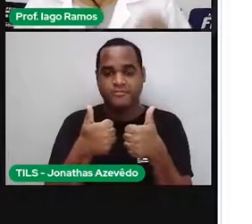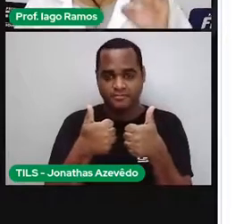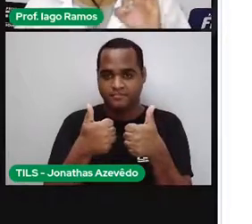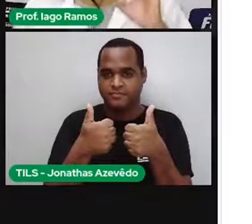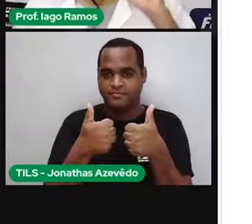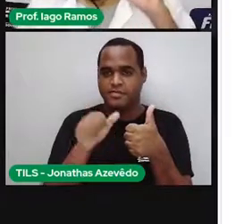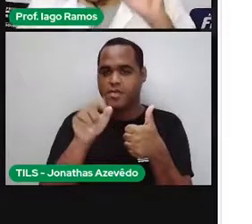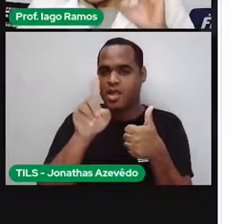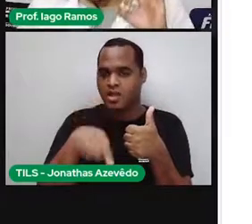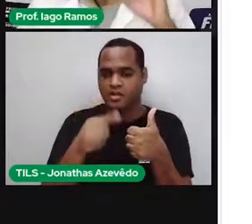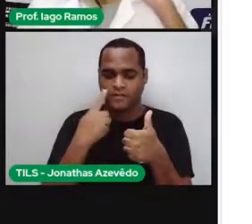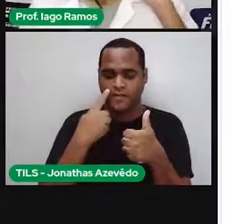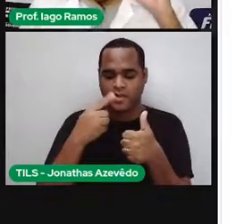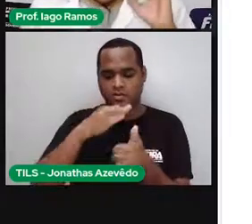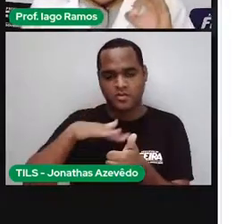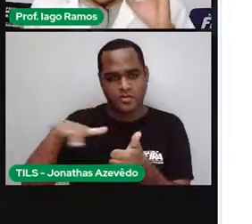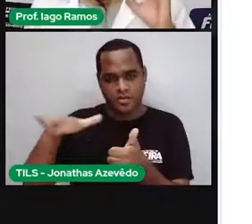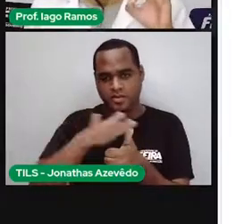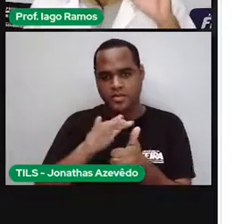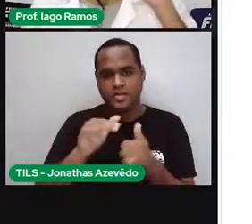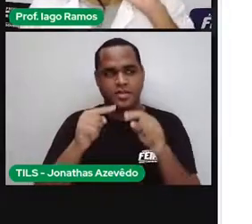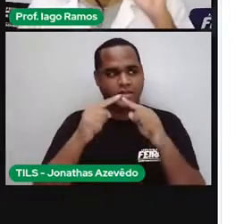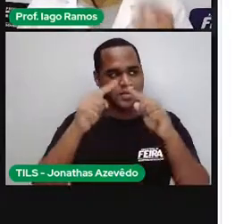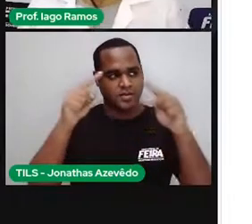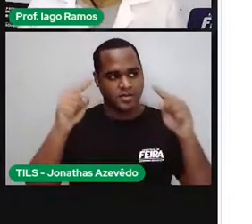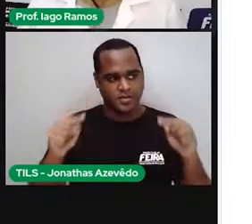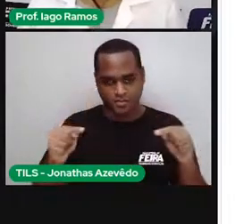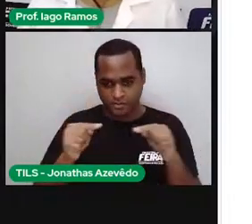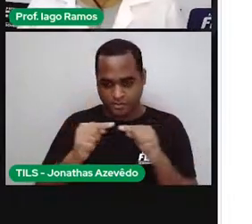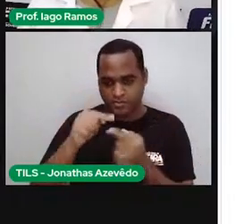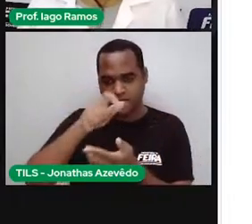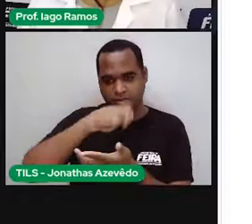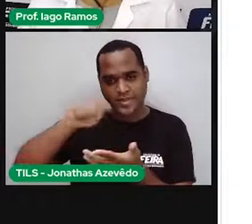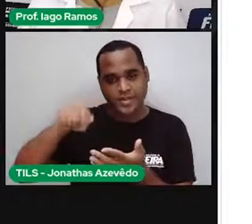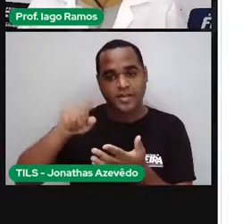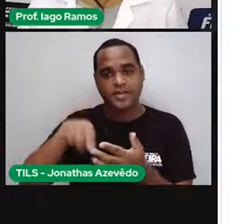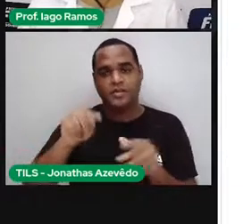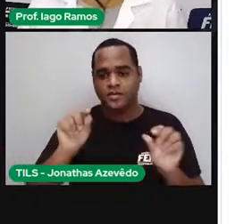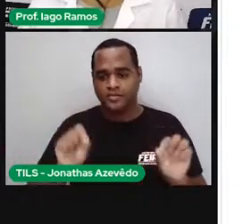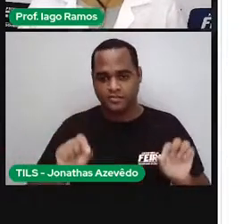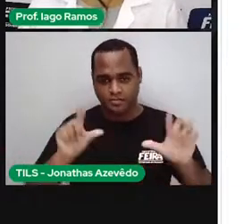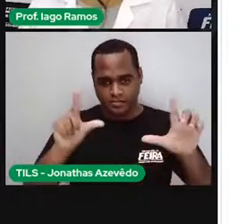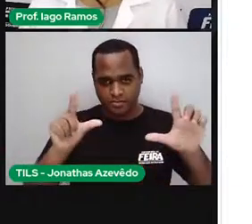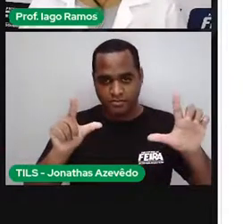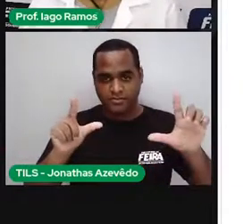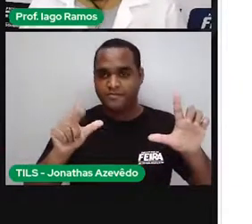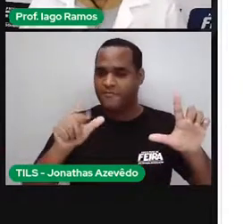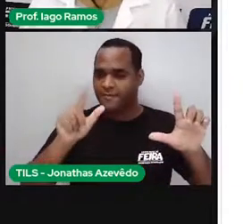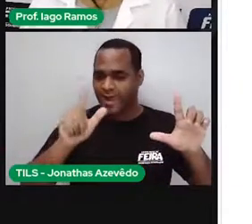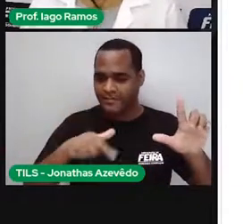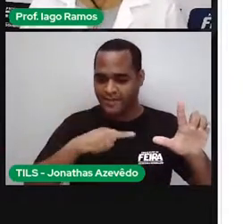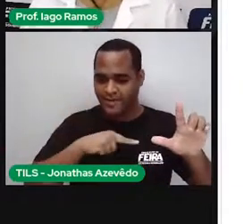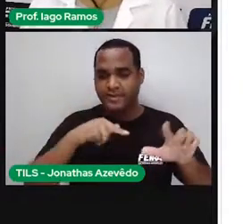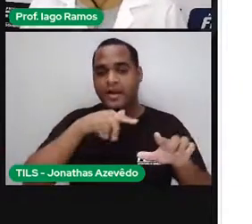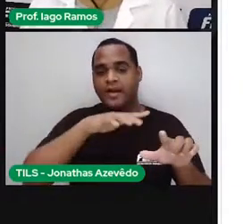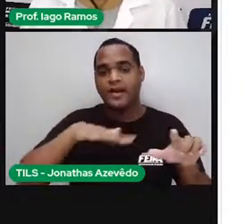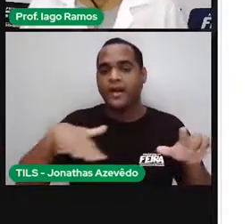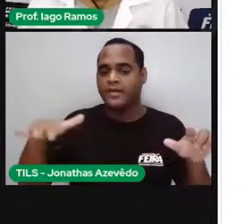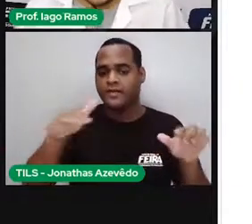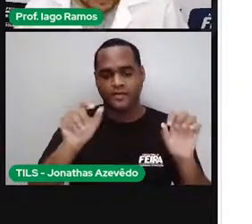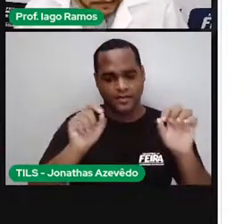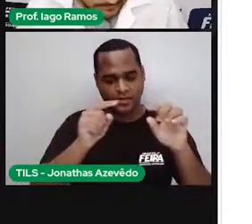e isso é a área do retângulo está escrito ali na tela Isso é a área do retângulo tá